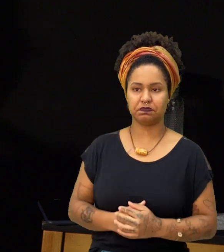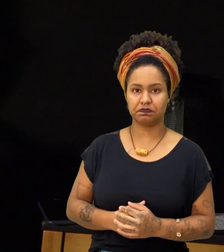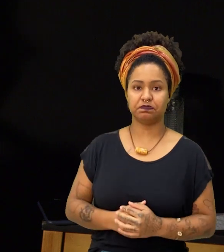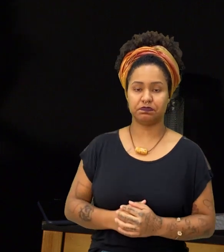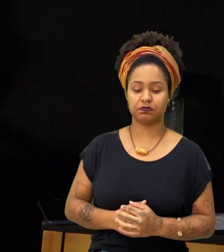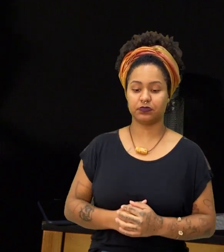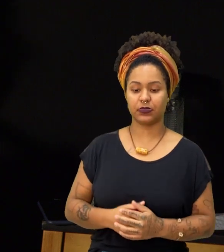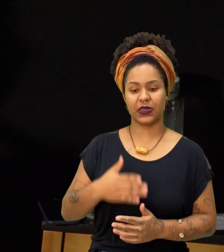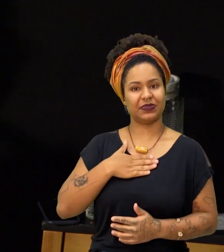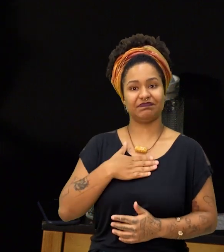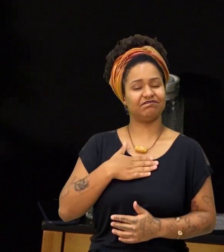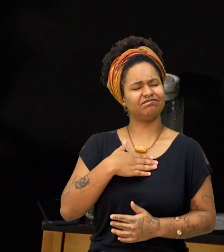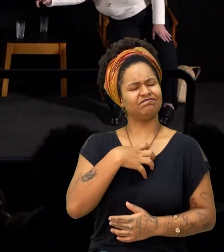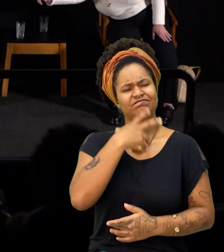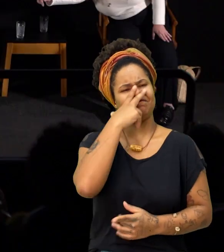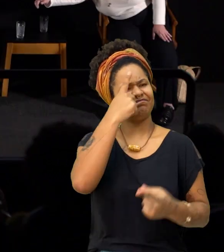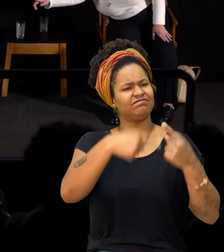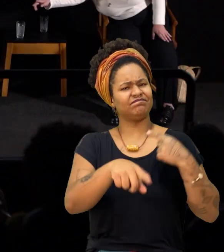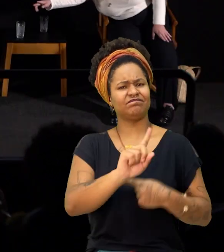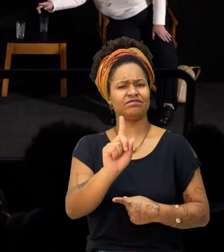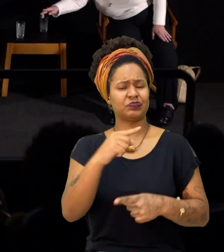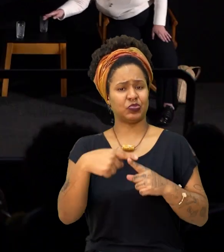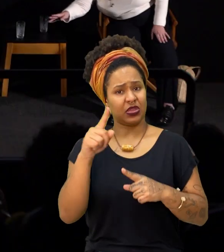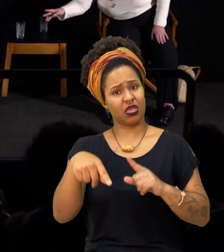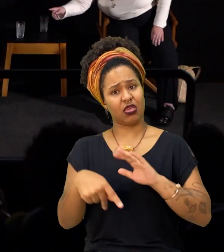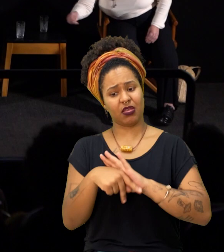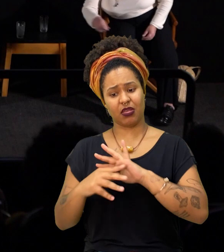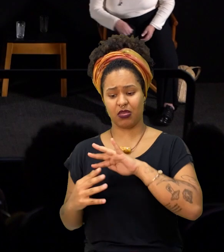Que, ao meu ver, não faz nenhum sentido, porque é exatamente o mundo